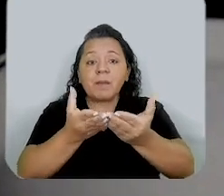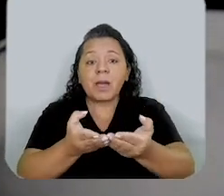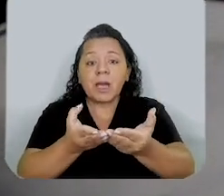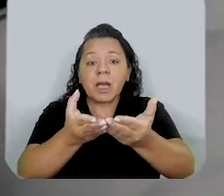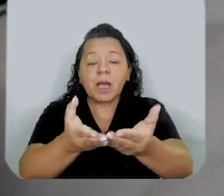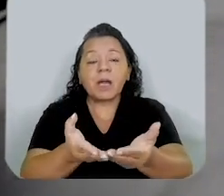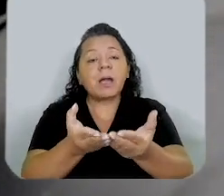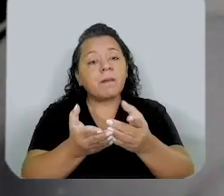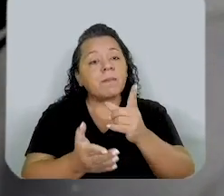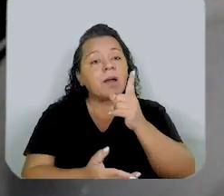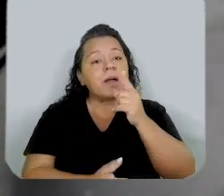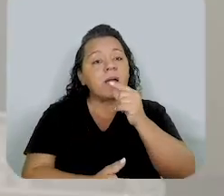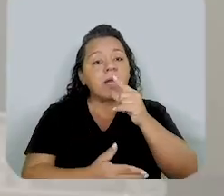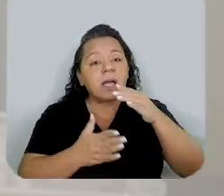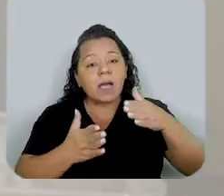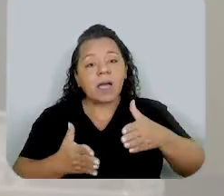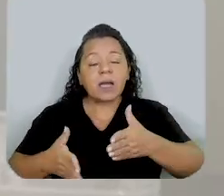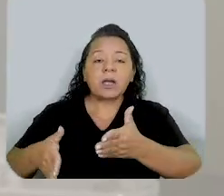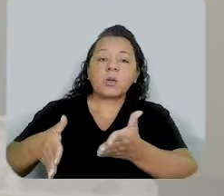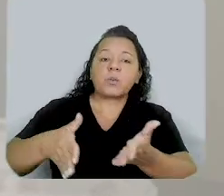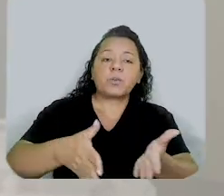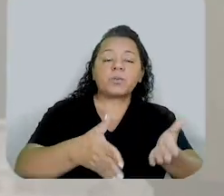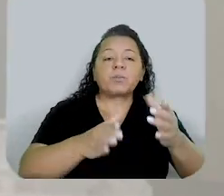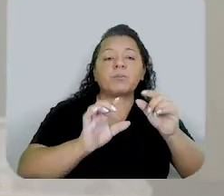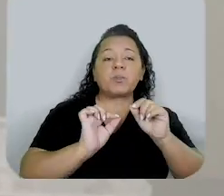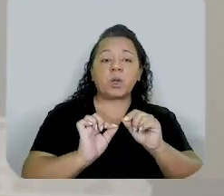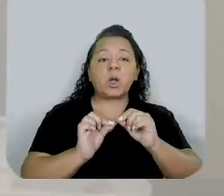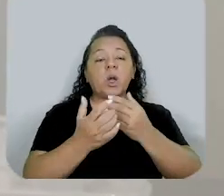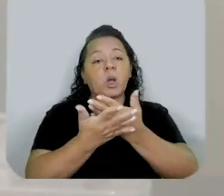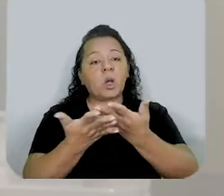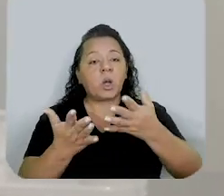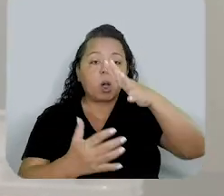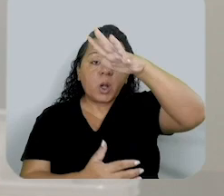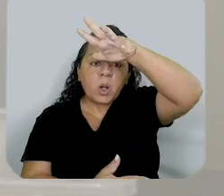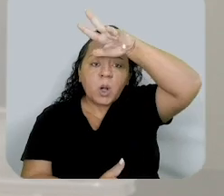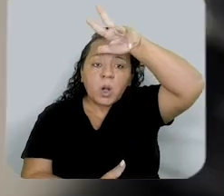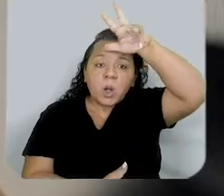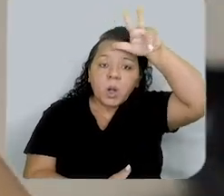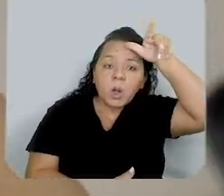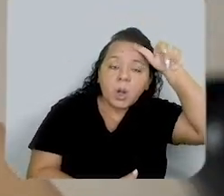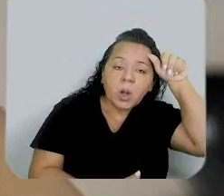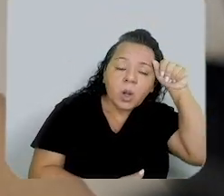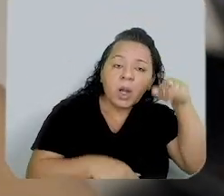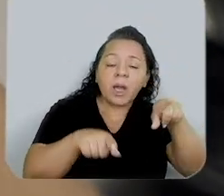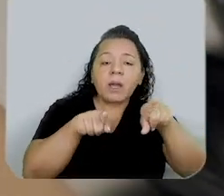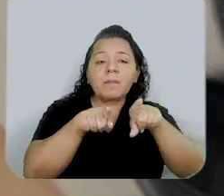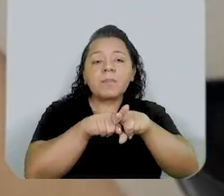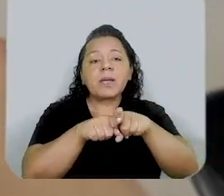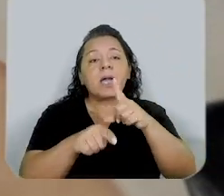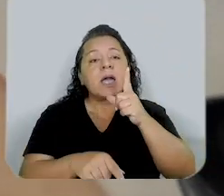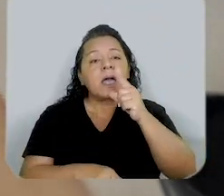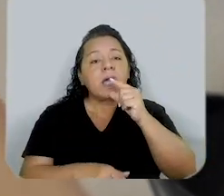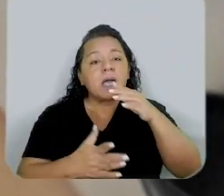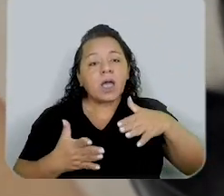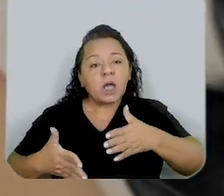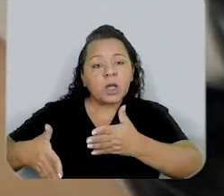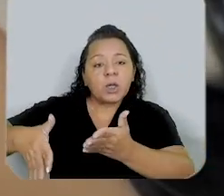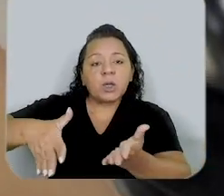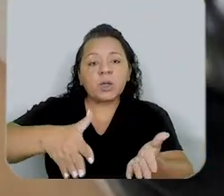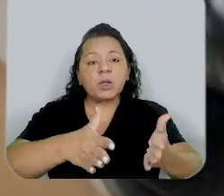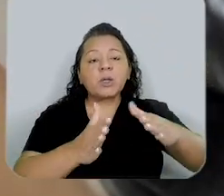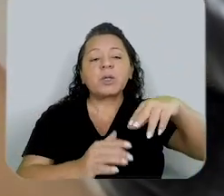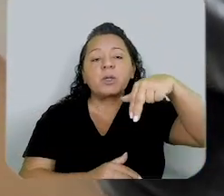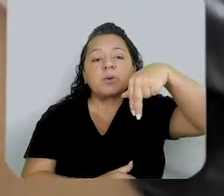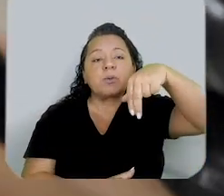Baixo Amazonas e do Alto Rio Negro também, né? Por exemplo, as formigas que vêm lá da minha